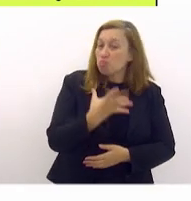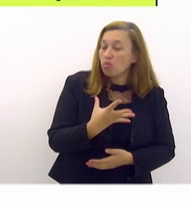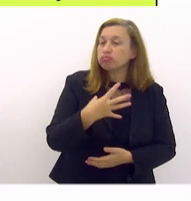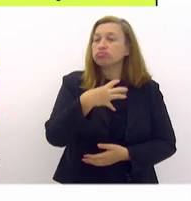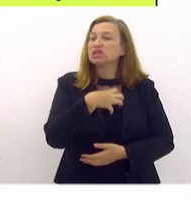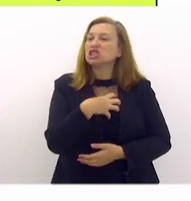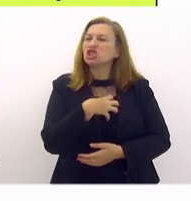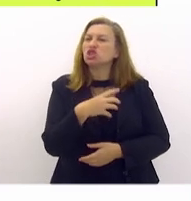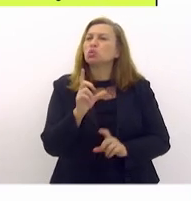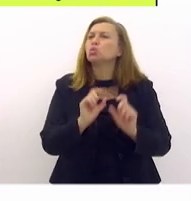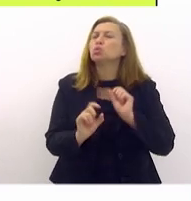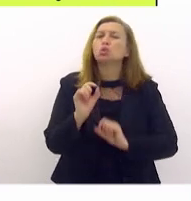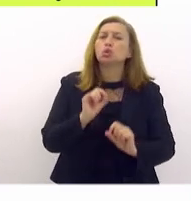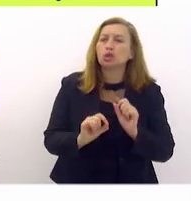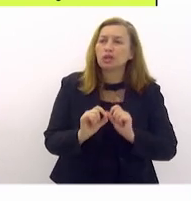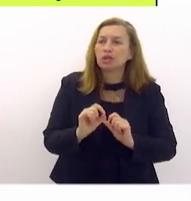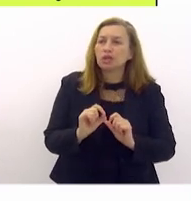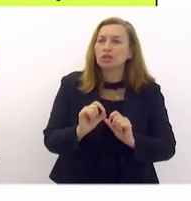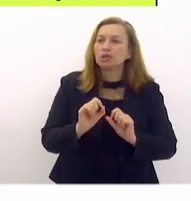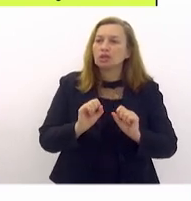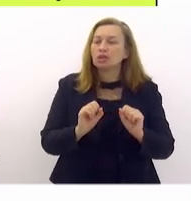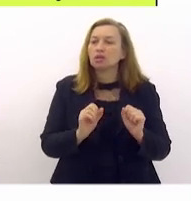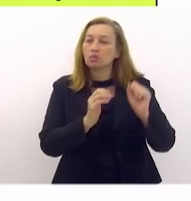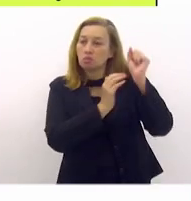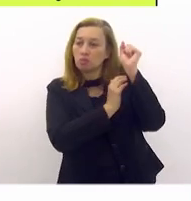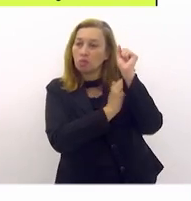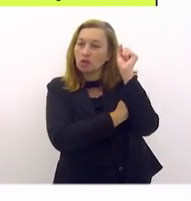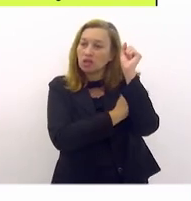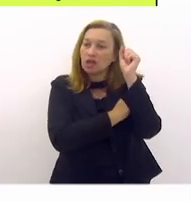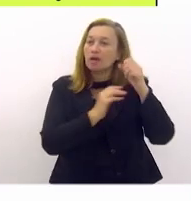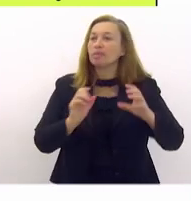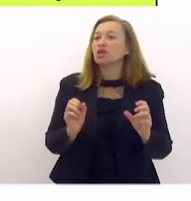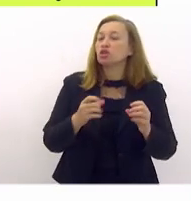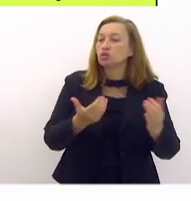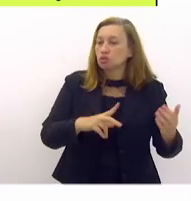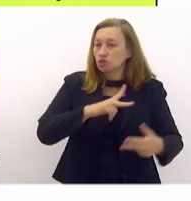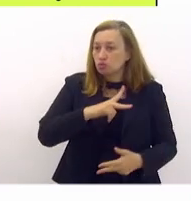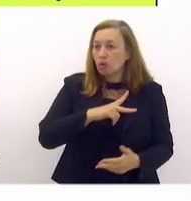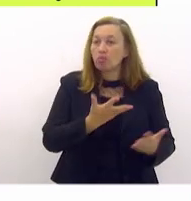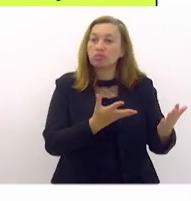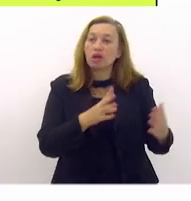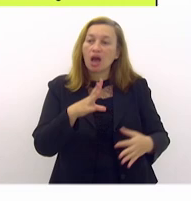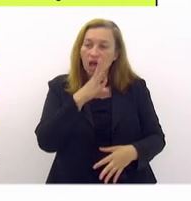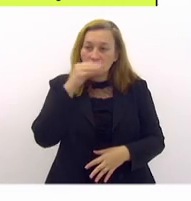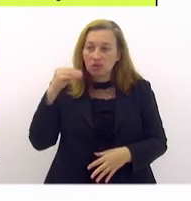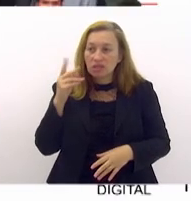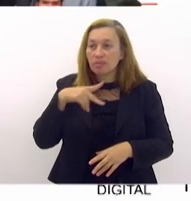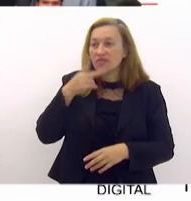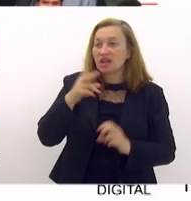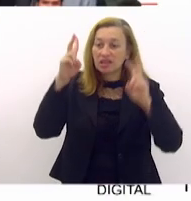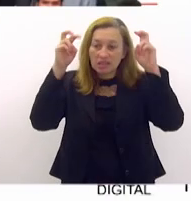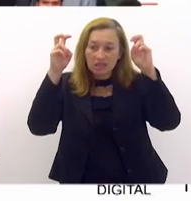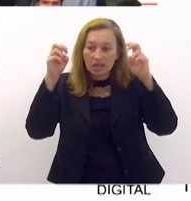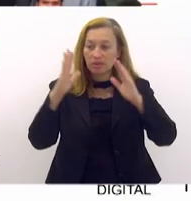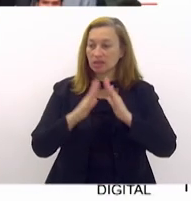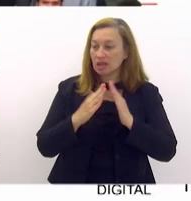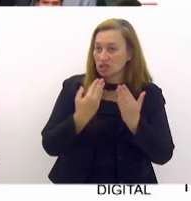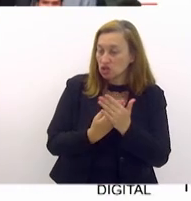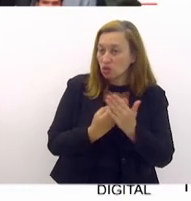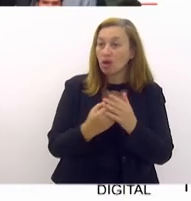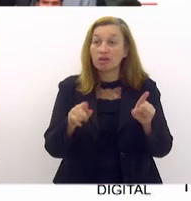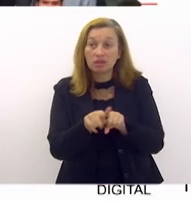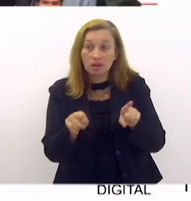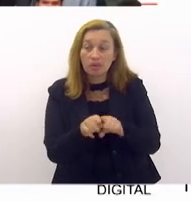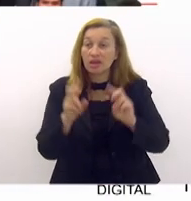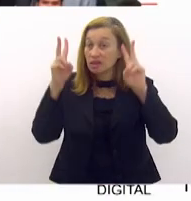de favorecer o empoderamento e a participação dos próprios adolescentes para abordar esses temas nas escolas. E também